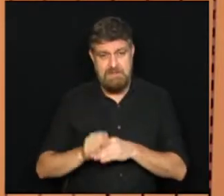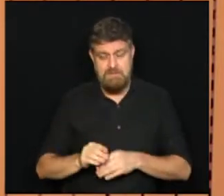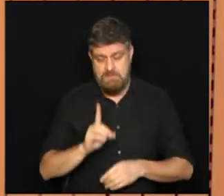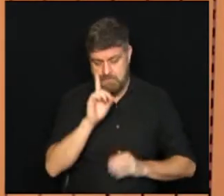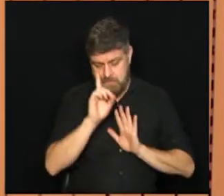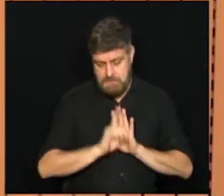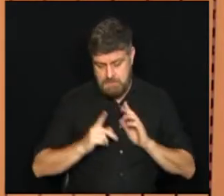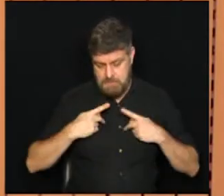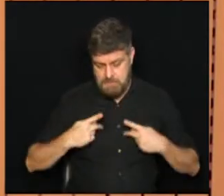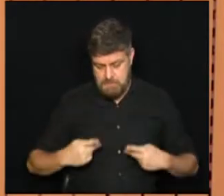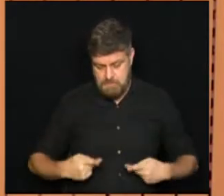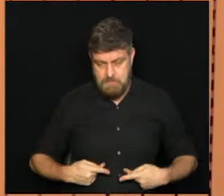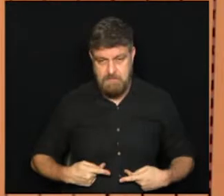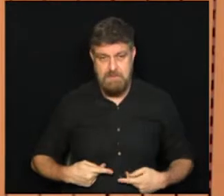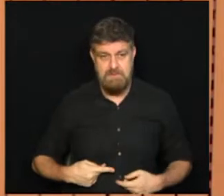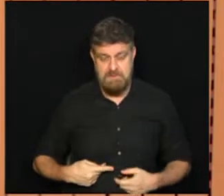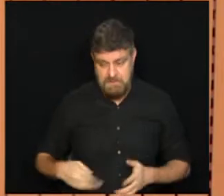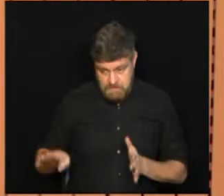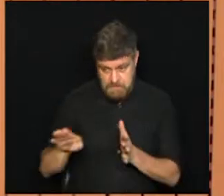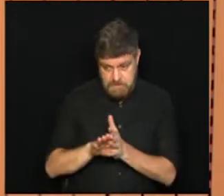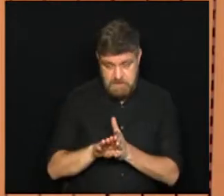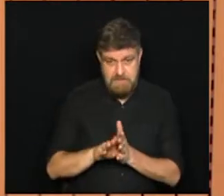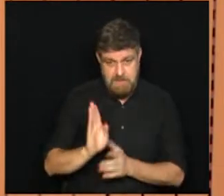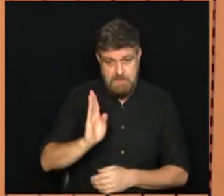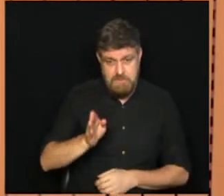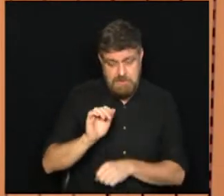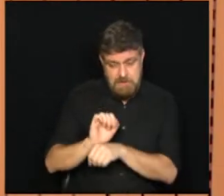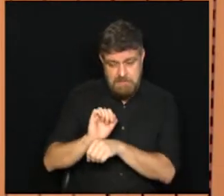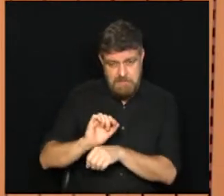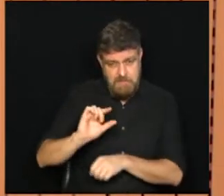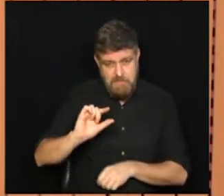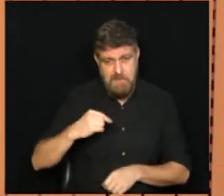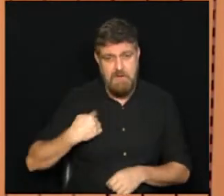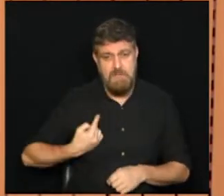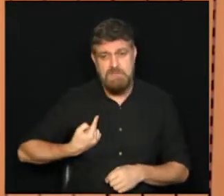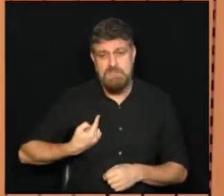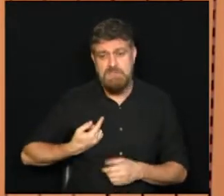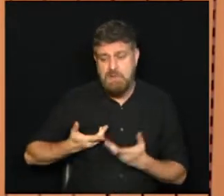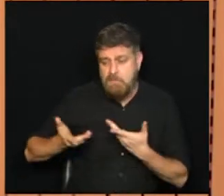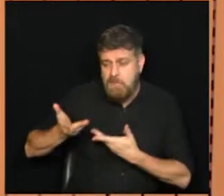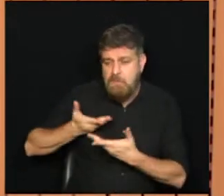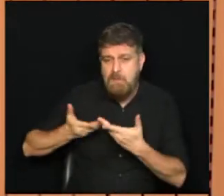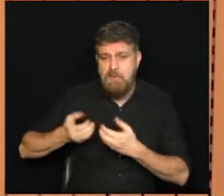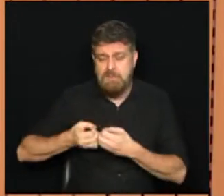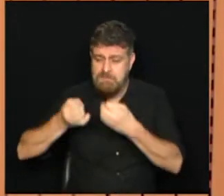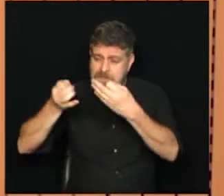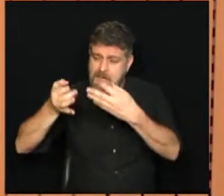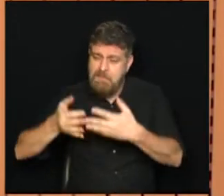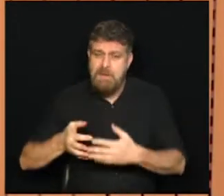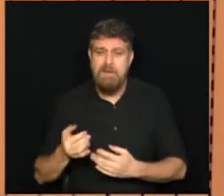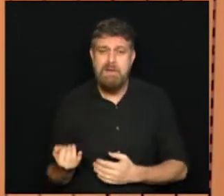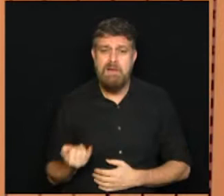pouquinho estará conosco também, para a gente comentar qual que é a importância da gente pensar em